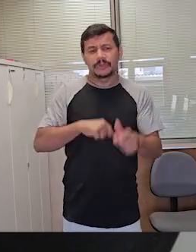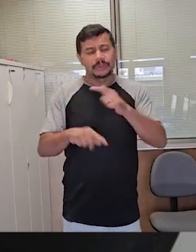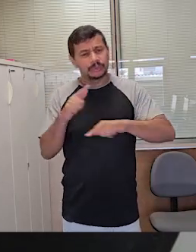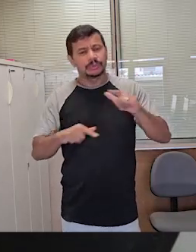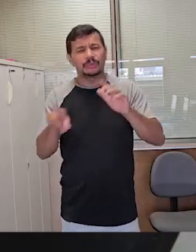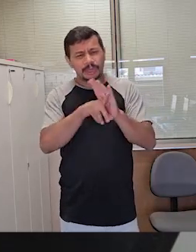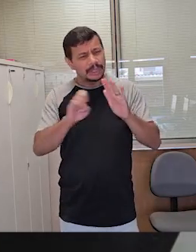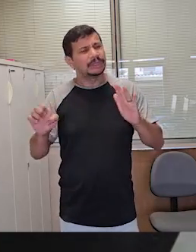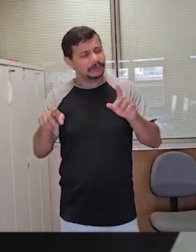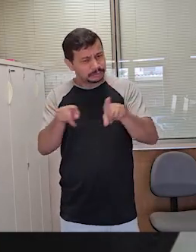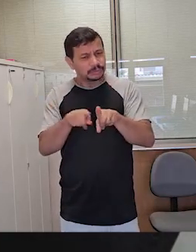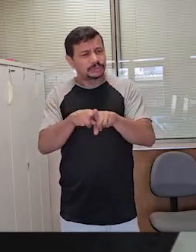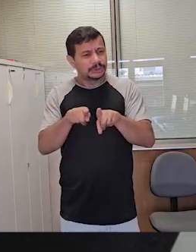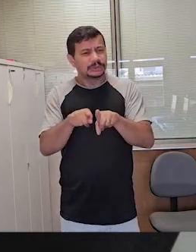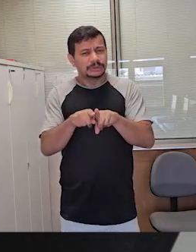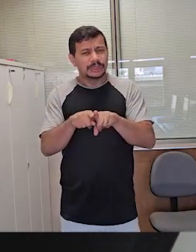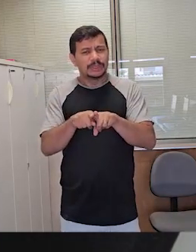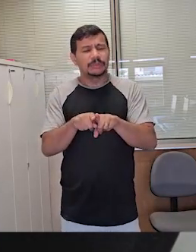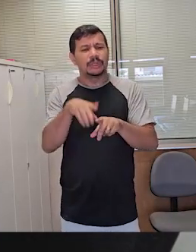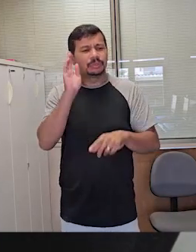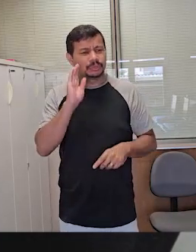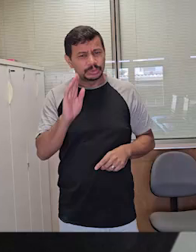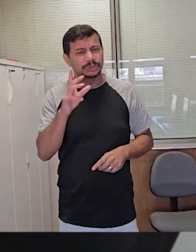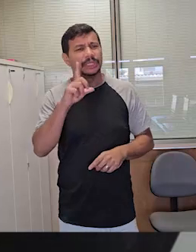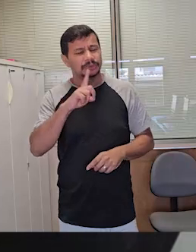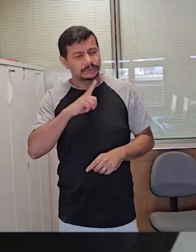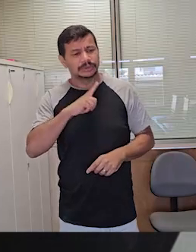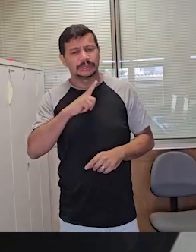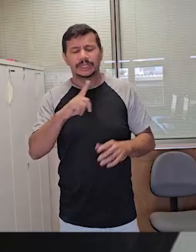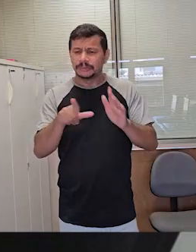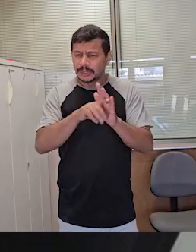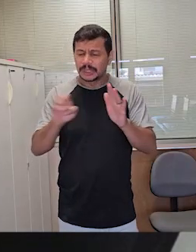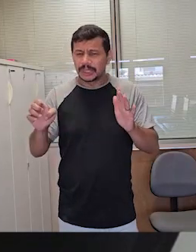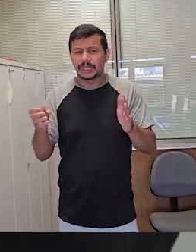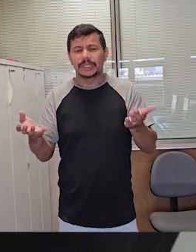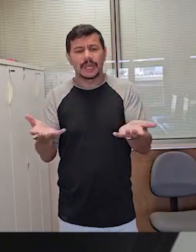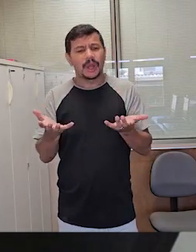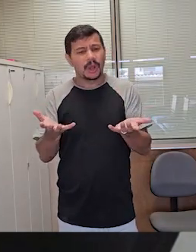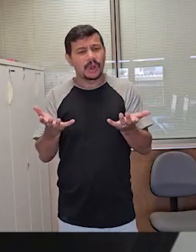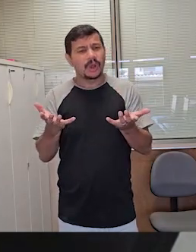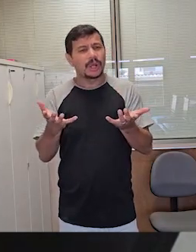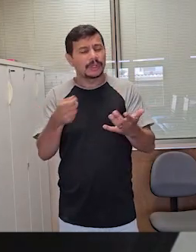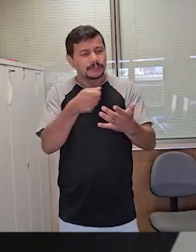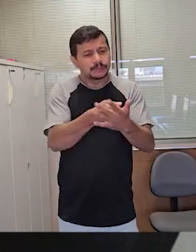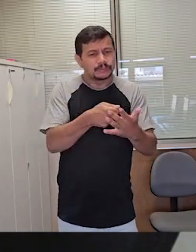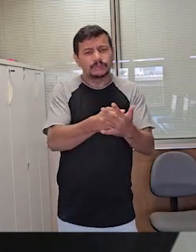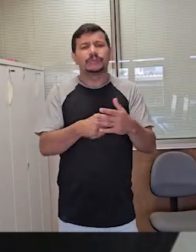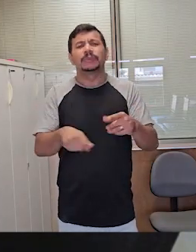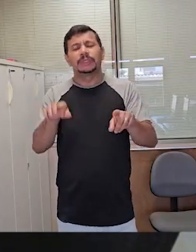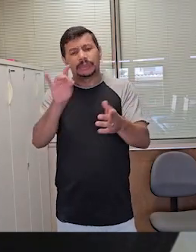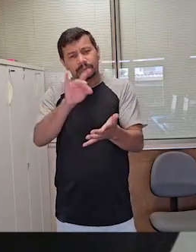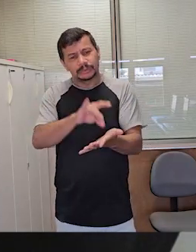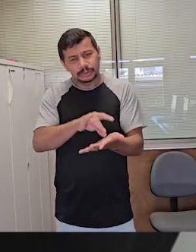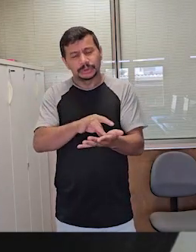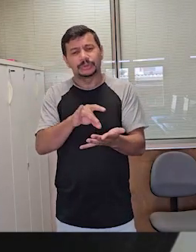questão da legislação e das normas, porque isso já está normatizado, cabe a nós fazer cumprir, mas também as políticas públicas, né, de saúde